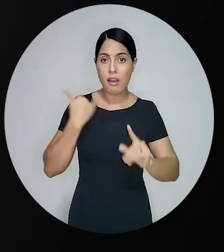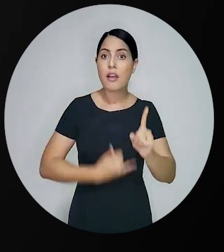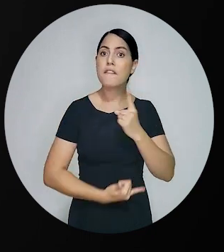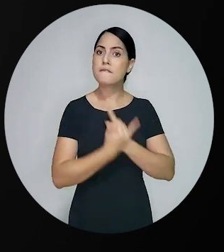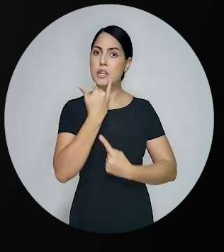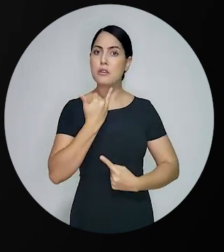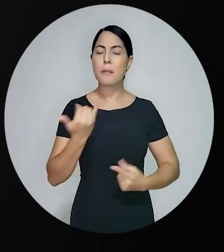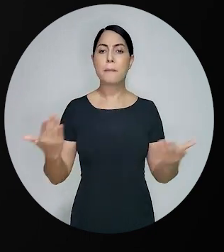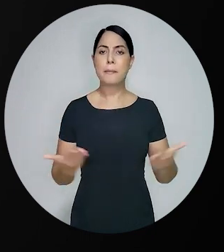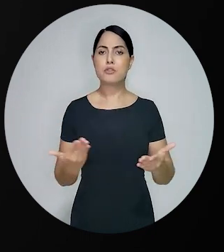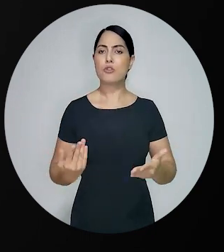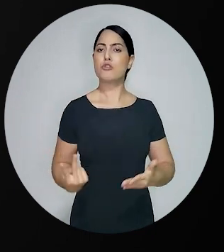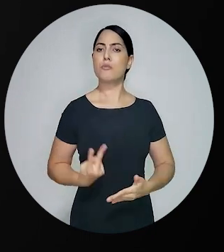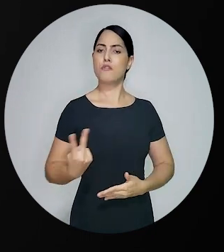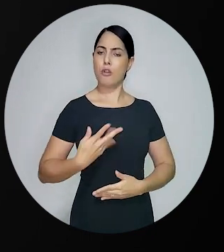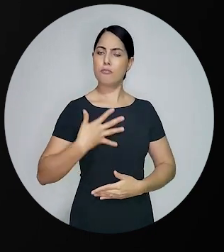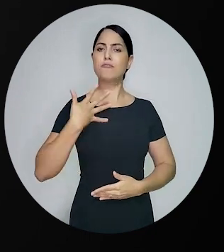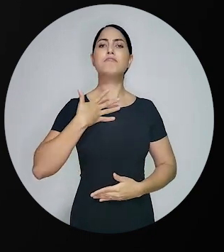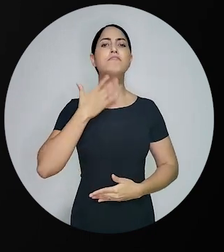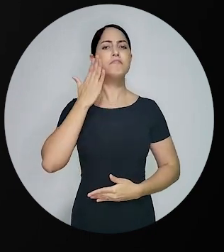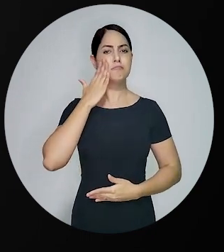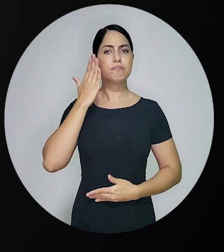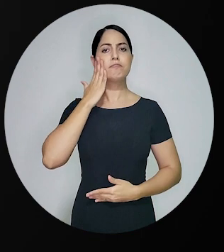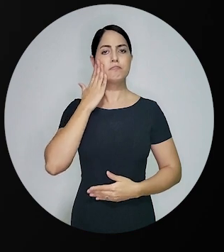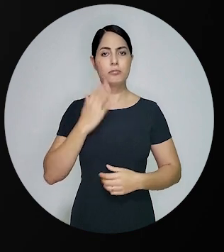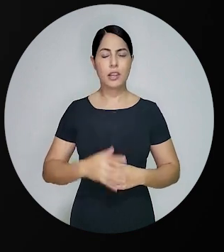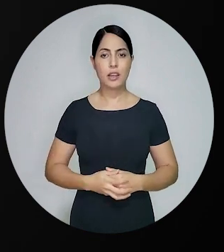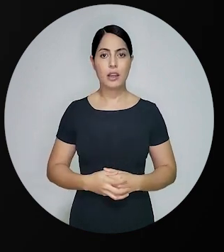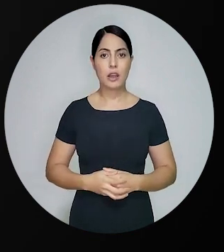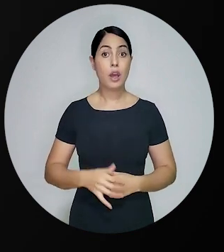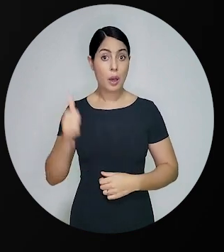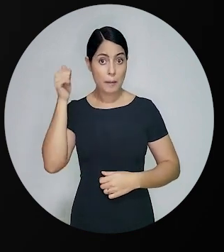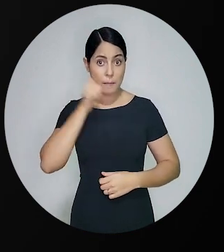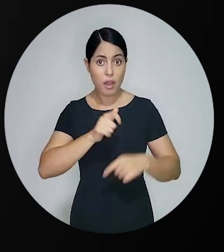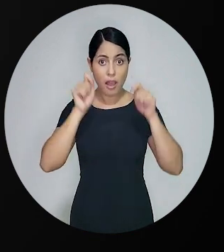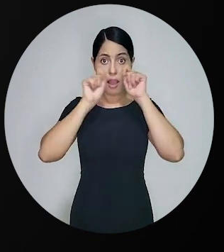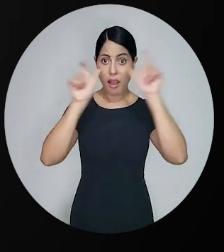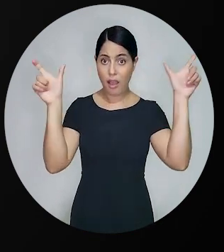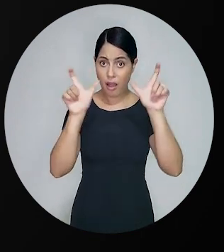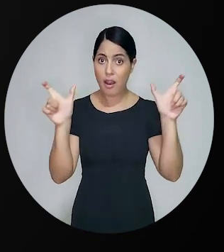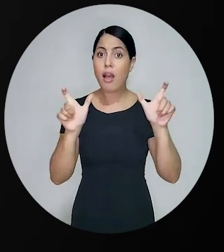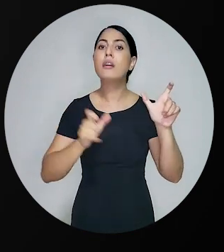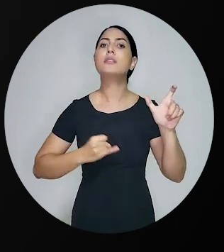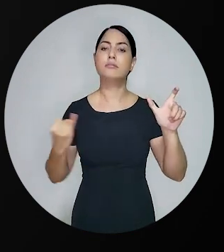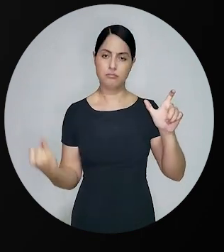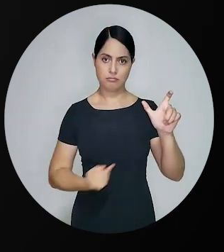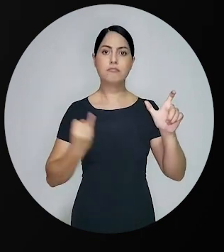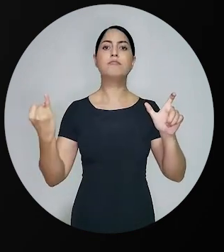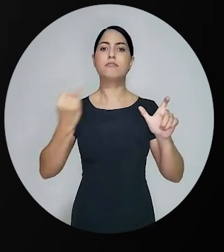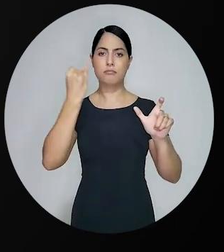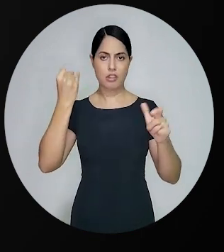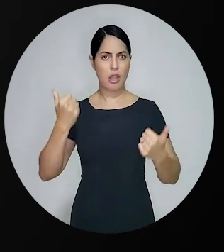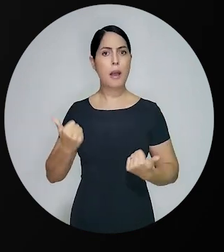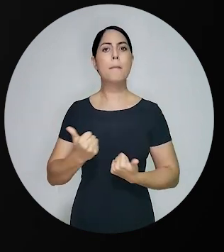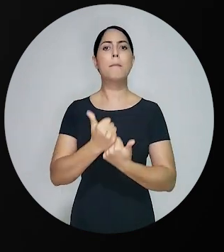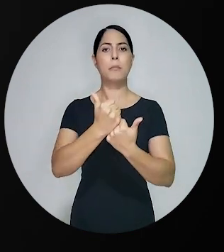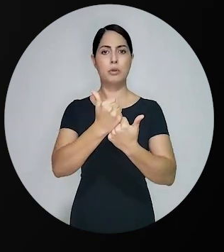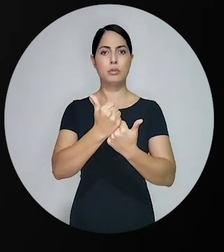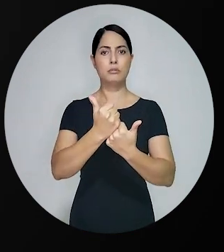fui vítima, mas hoje eu sei o meu valor. É muito importante e essencial para as mulheres o alerta